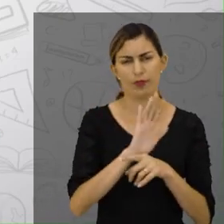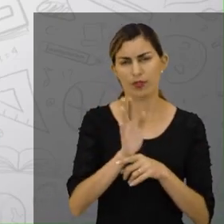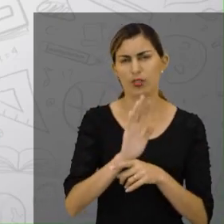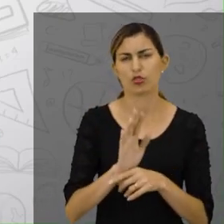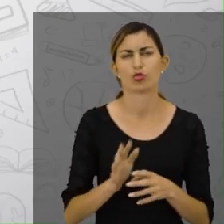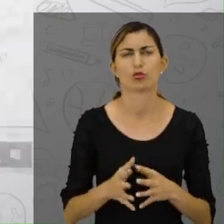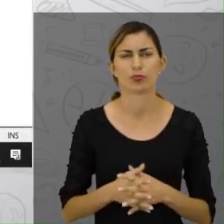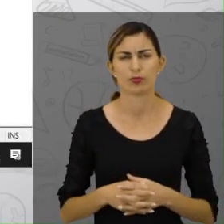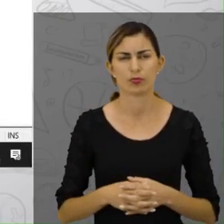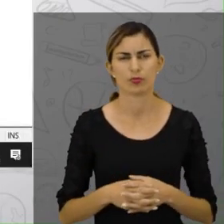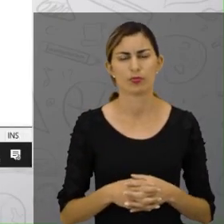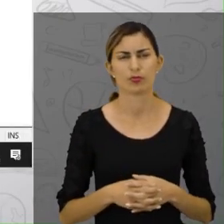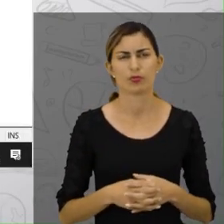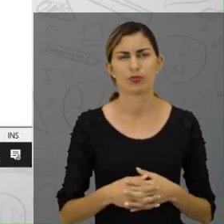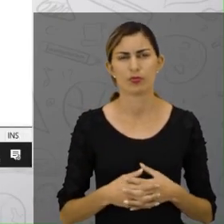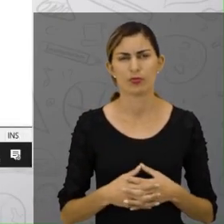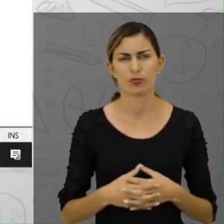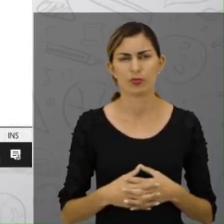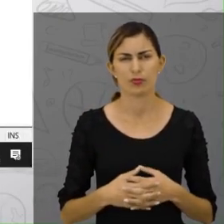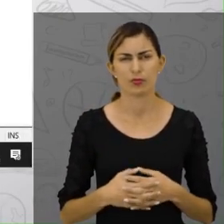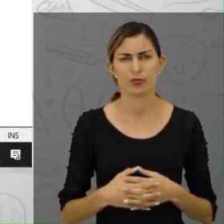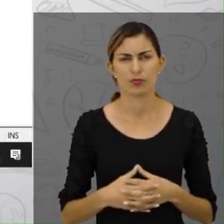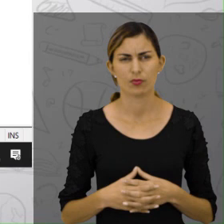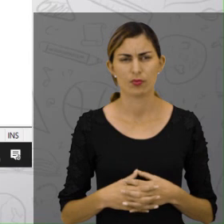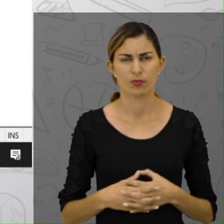esse vídeo.